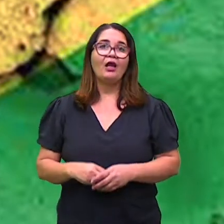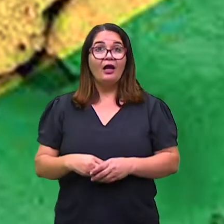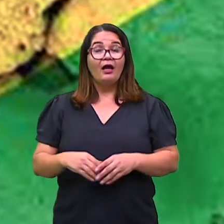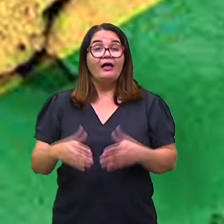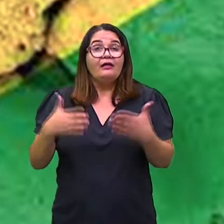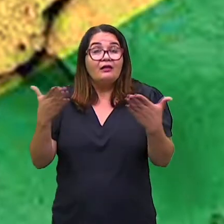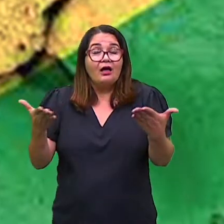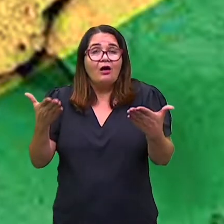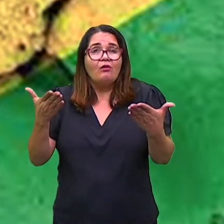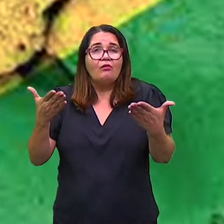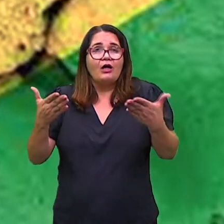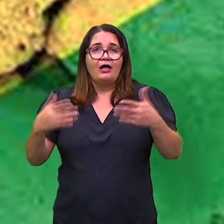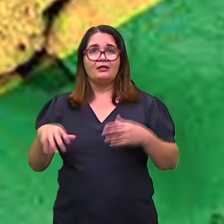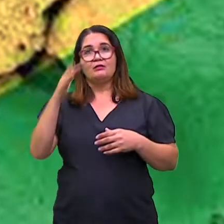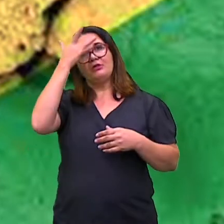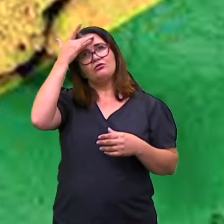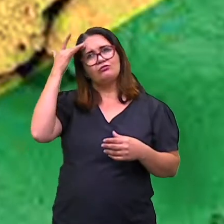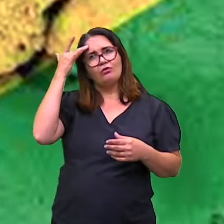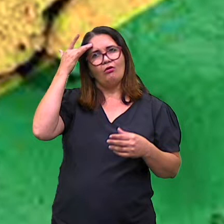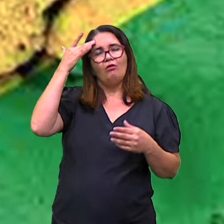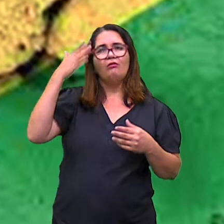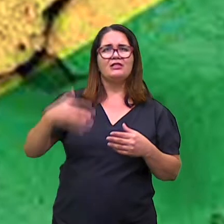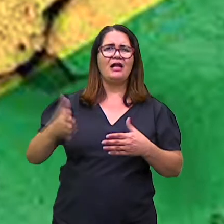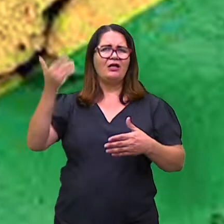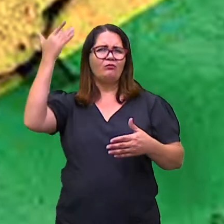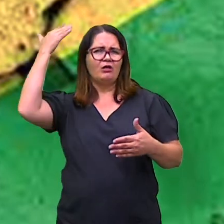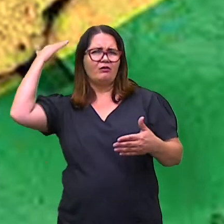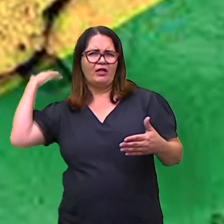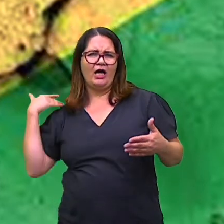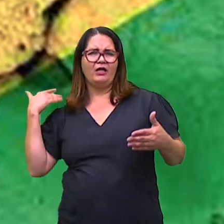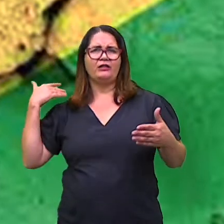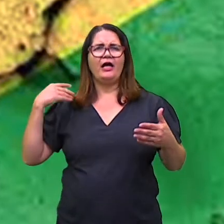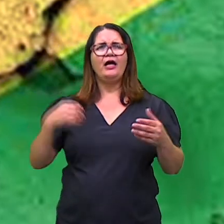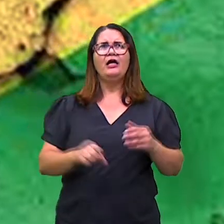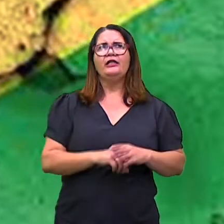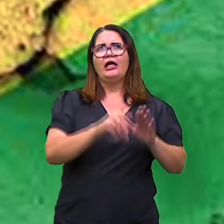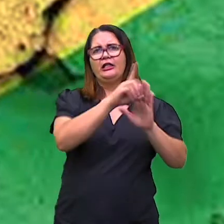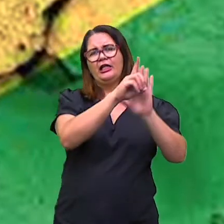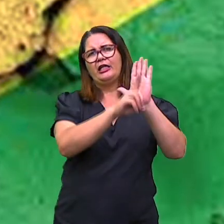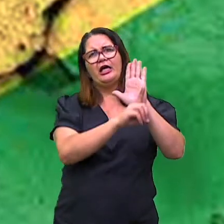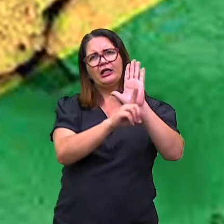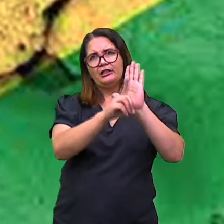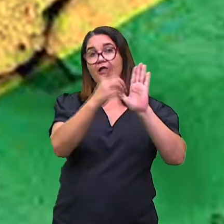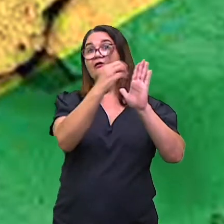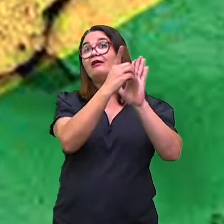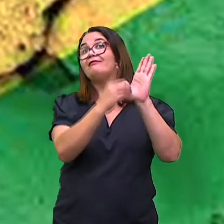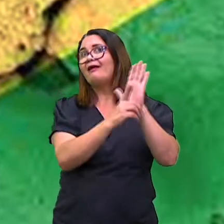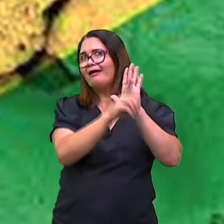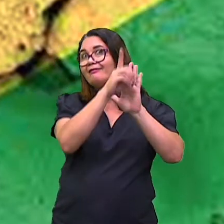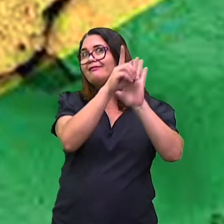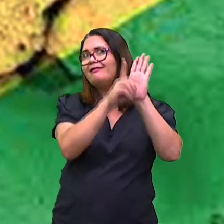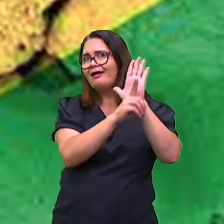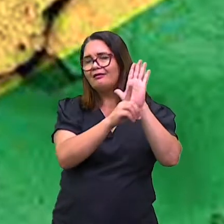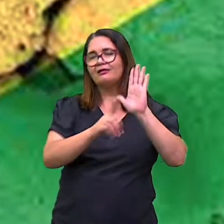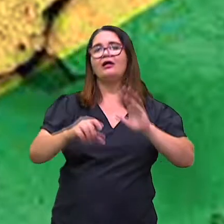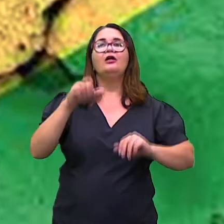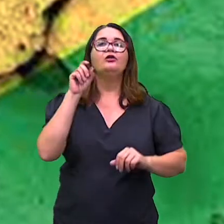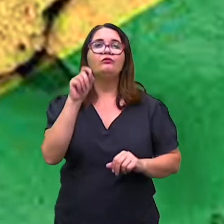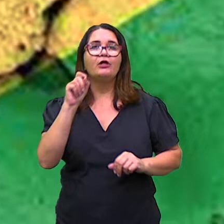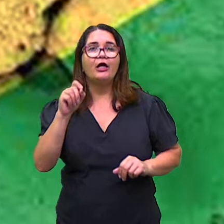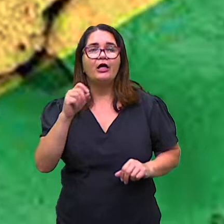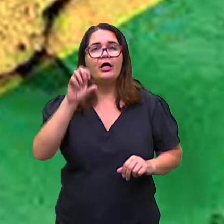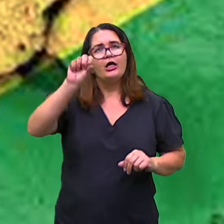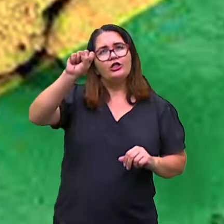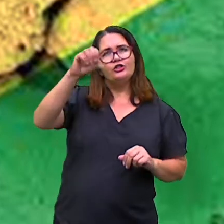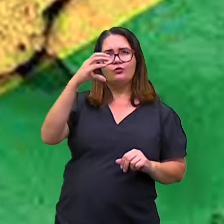mais antigos, né, de Collor até a Dilma Rousseff, ou também da era